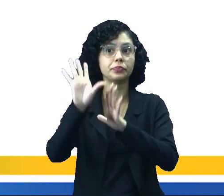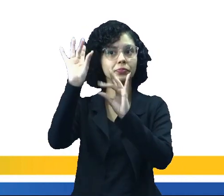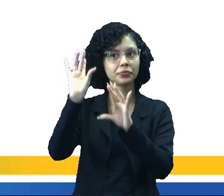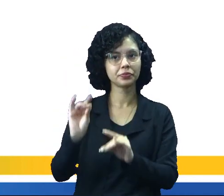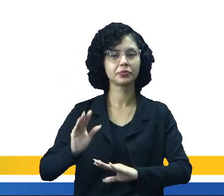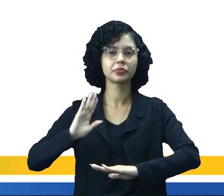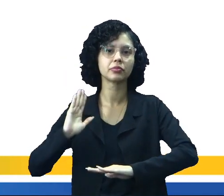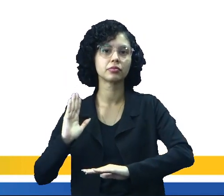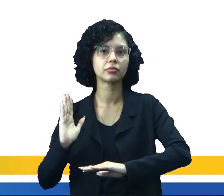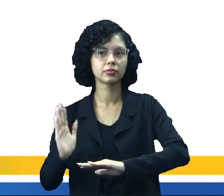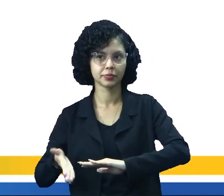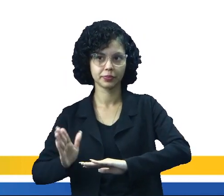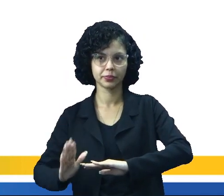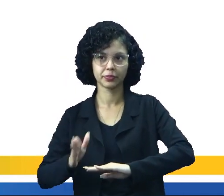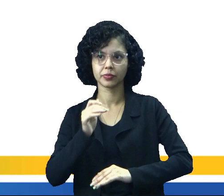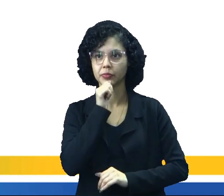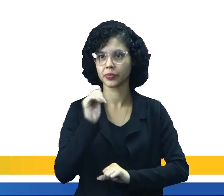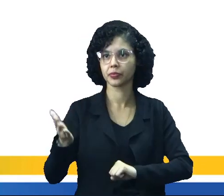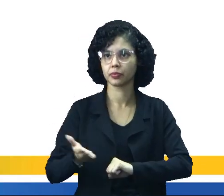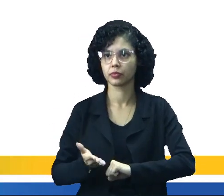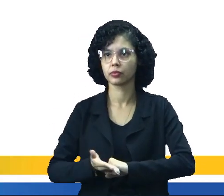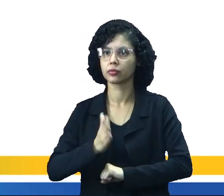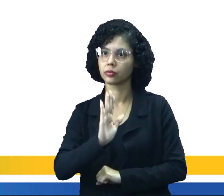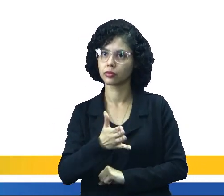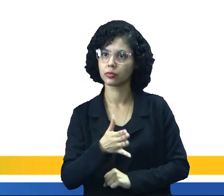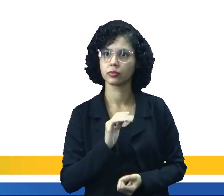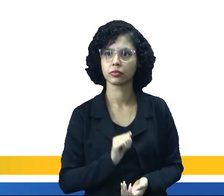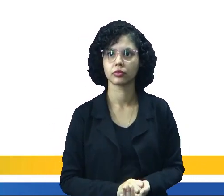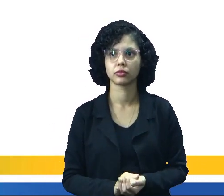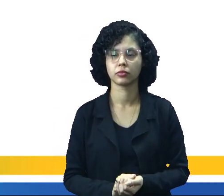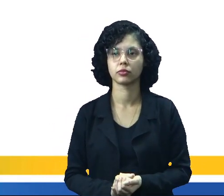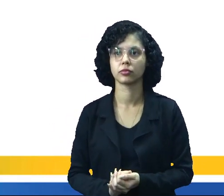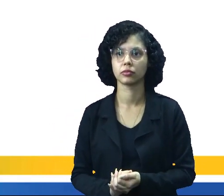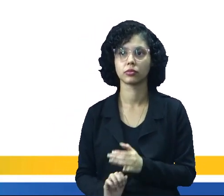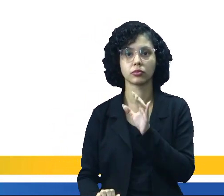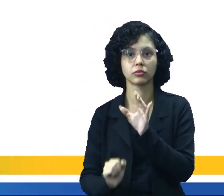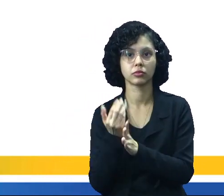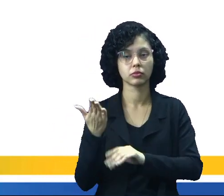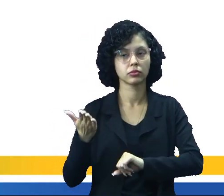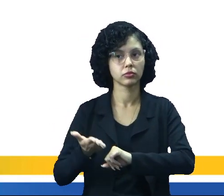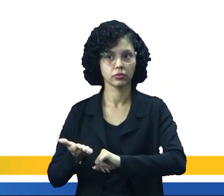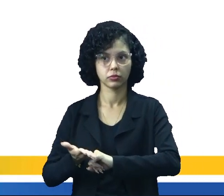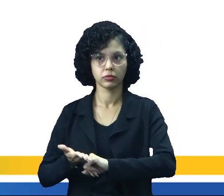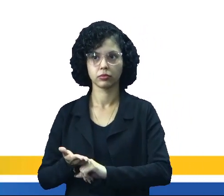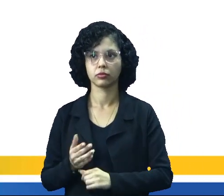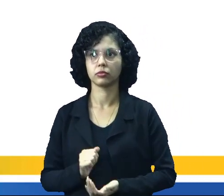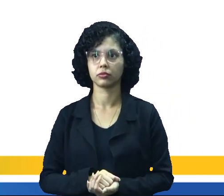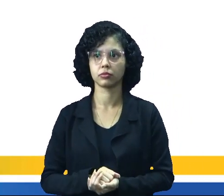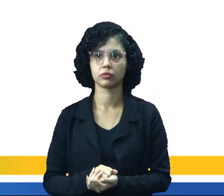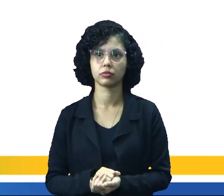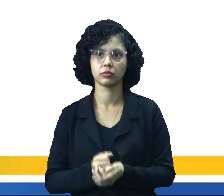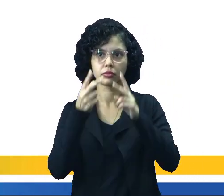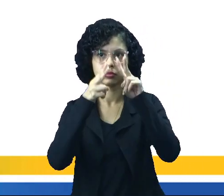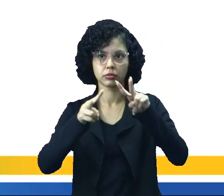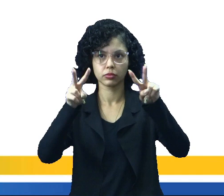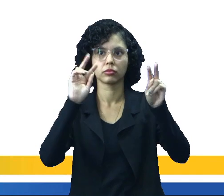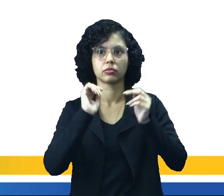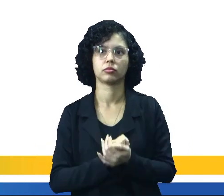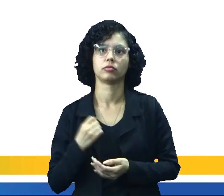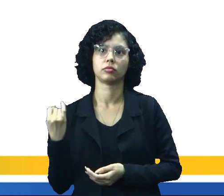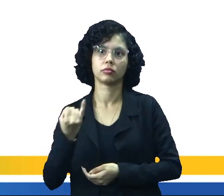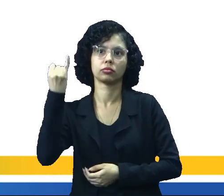artístico moderno, né? Então, aí já nasceu aí na era moderna, no modernismo, das artes visuais